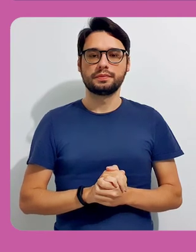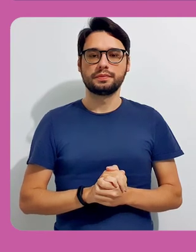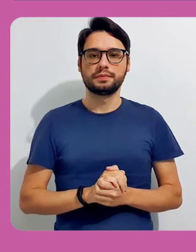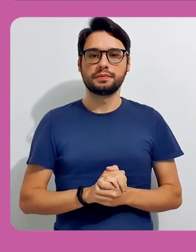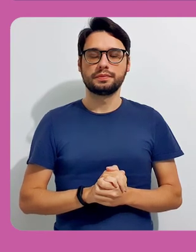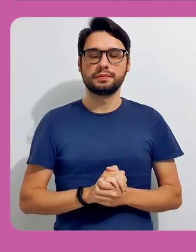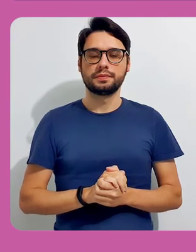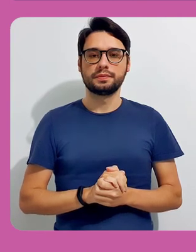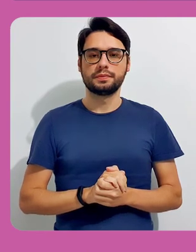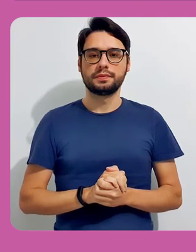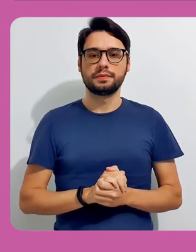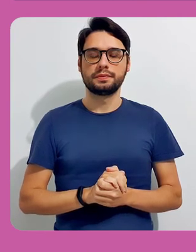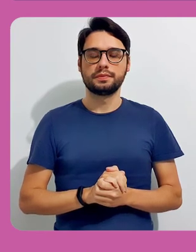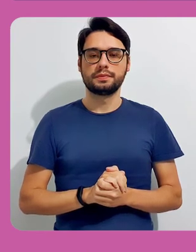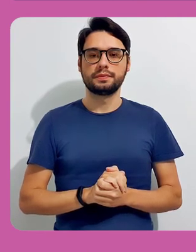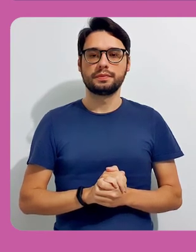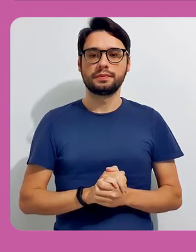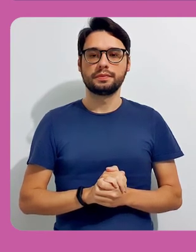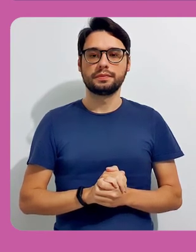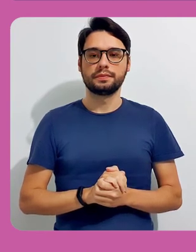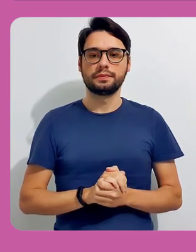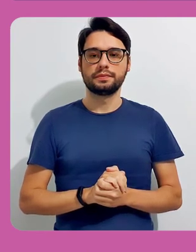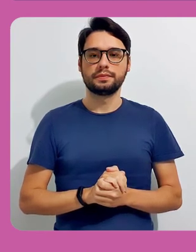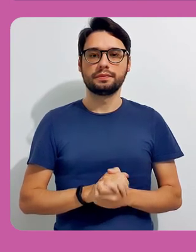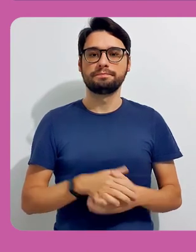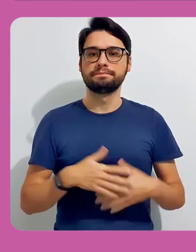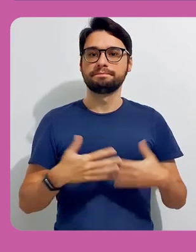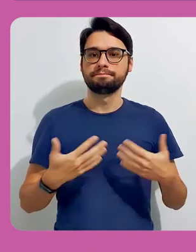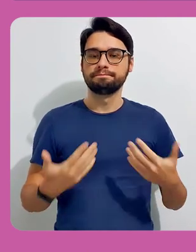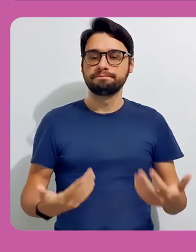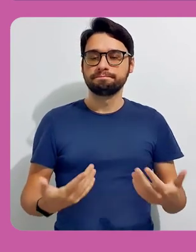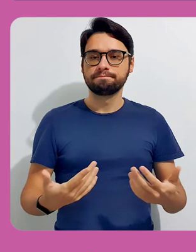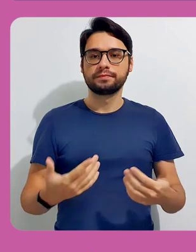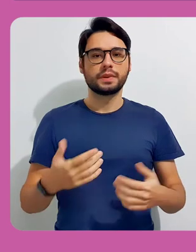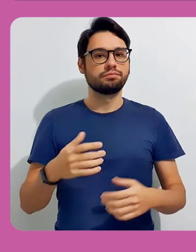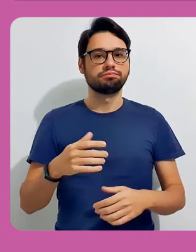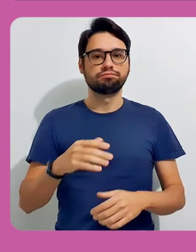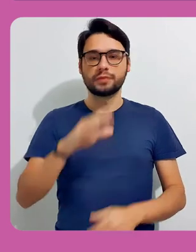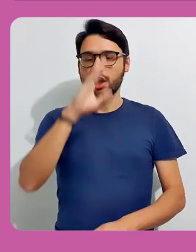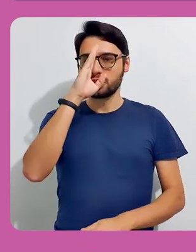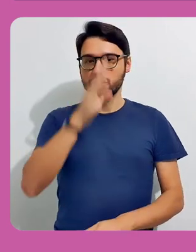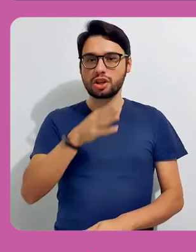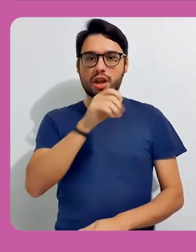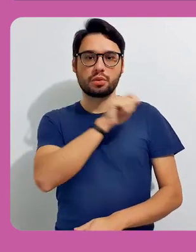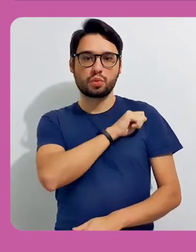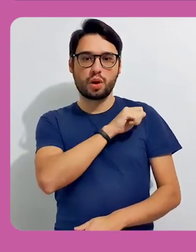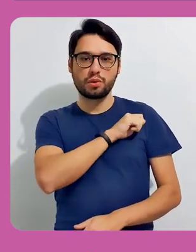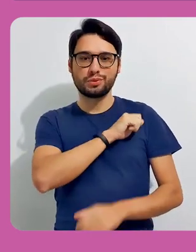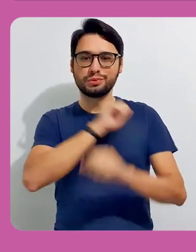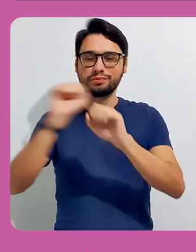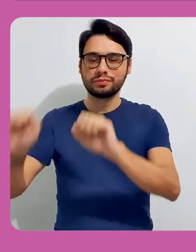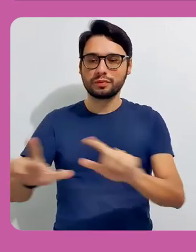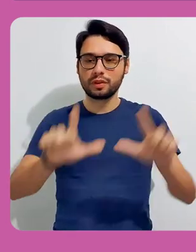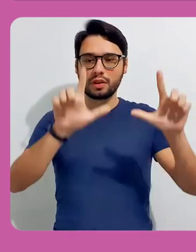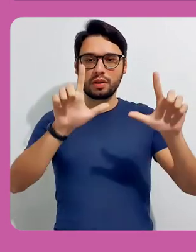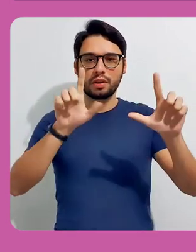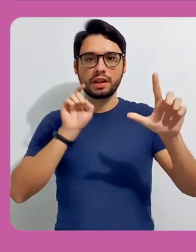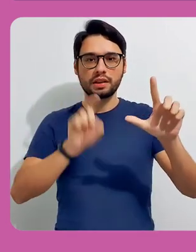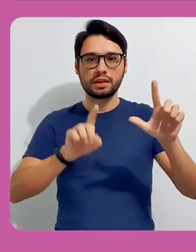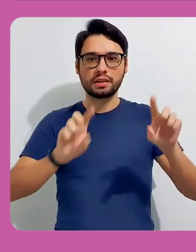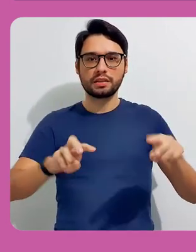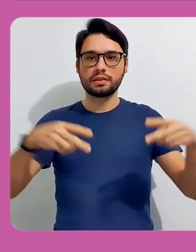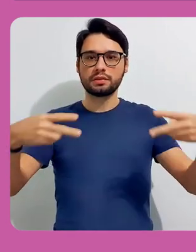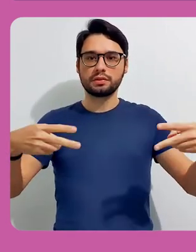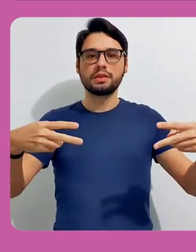verá isso aqui é verdade lá na página inicial ele só vai clicar e vai aparecer esse